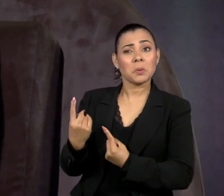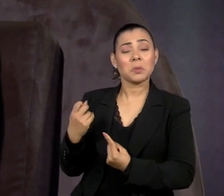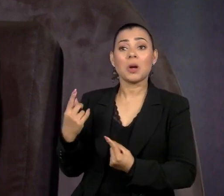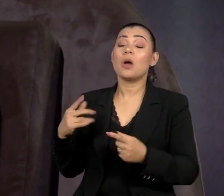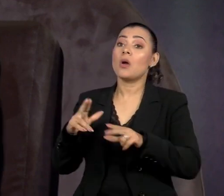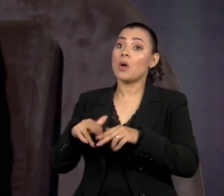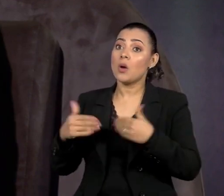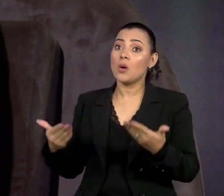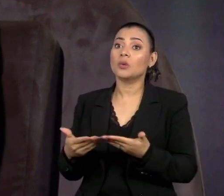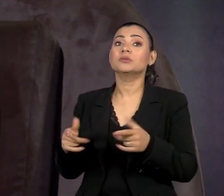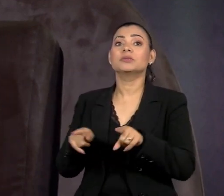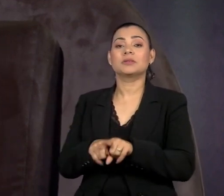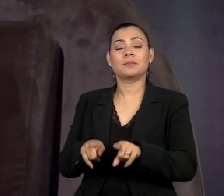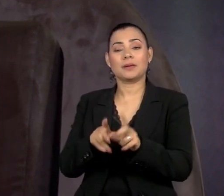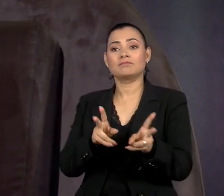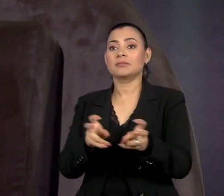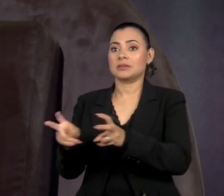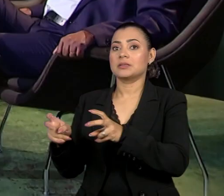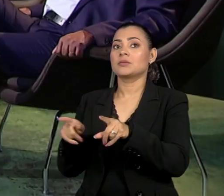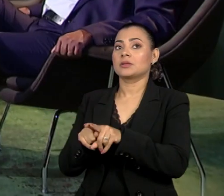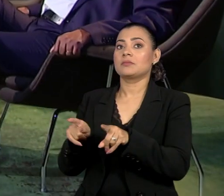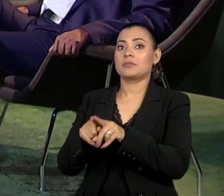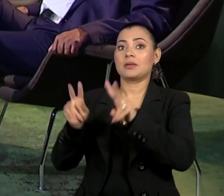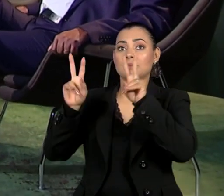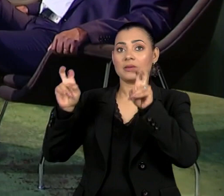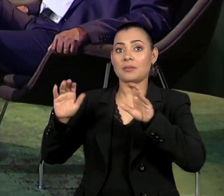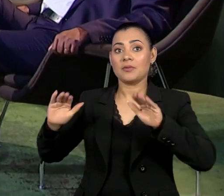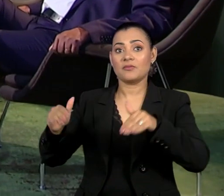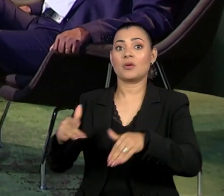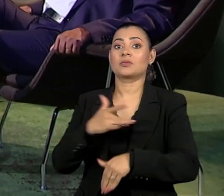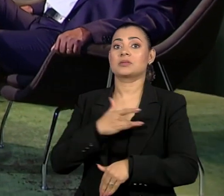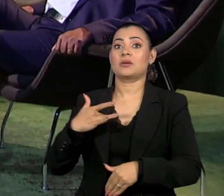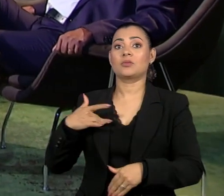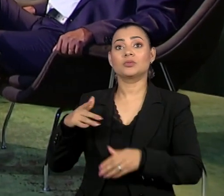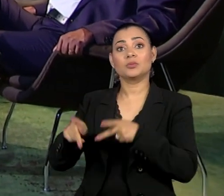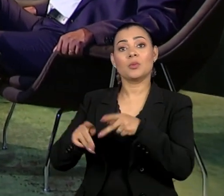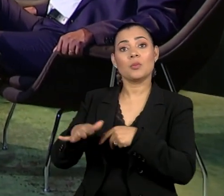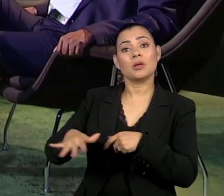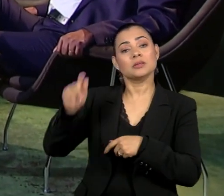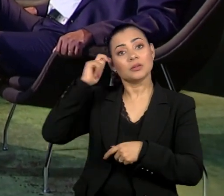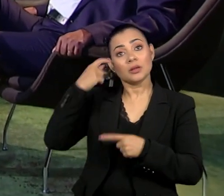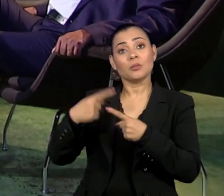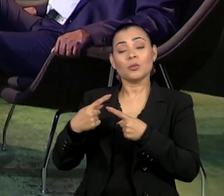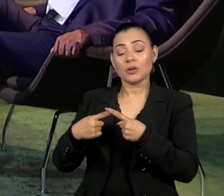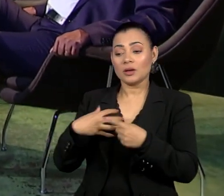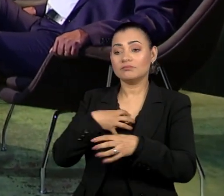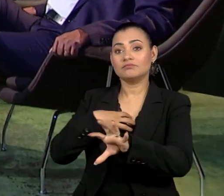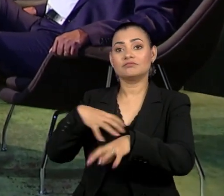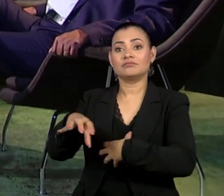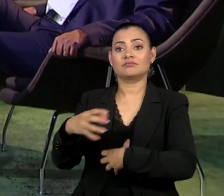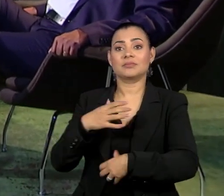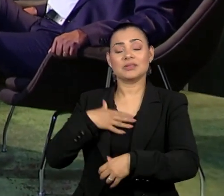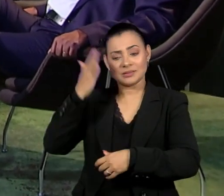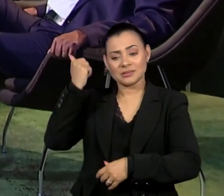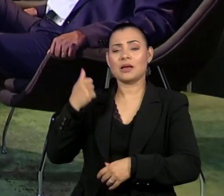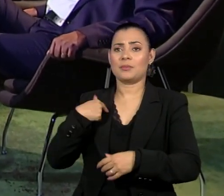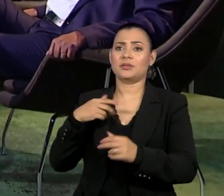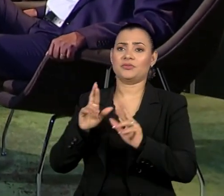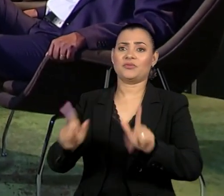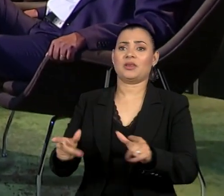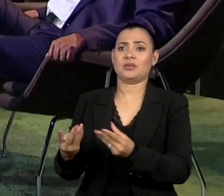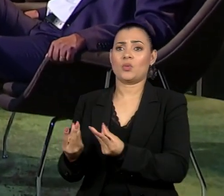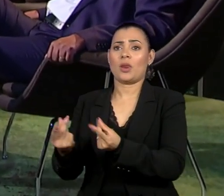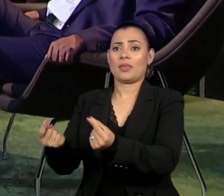acabam enveredando por essa temática da saúde da população negra, exatamente porque a gente sente na pele que existe uma diferença na